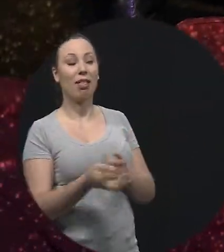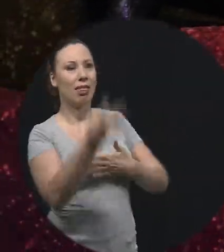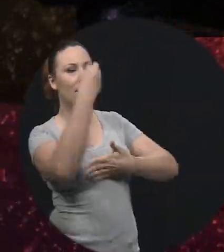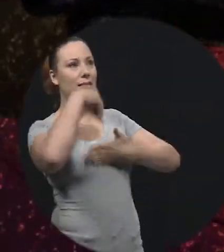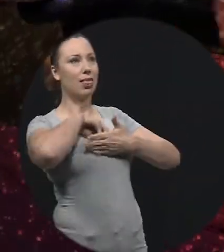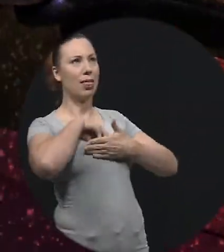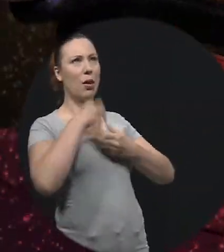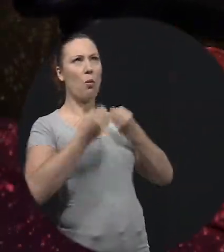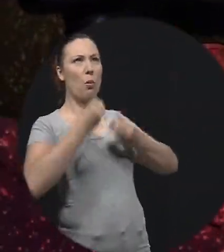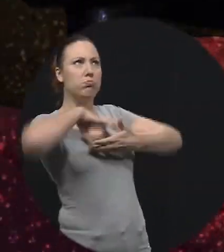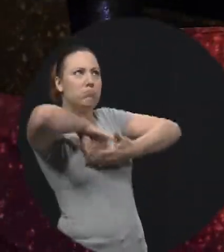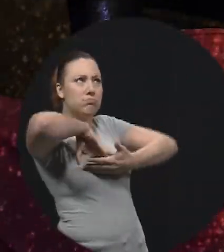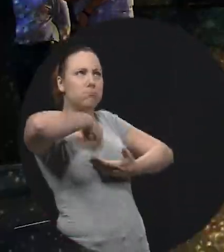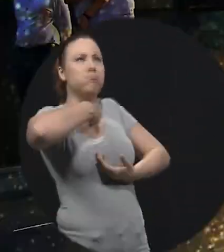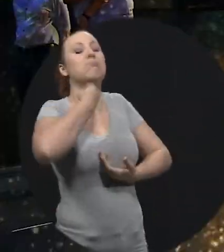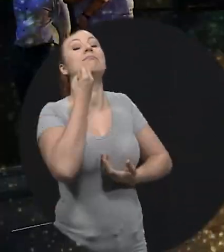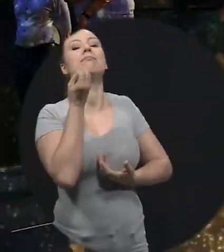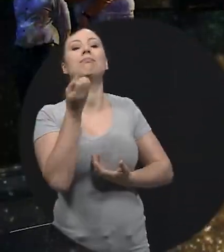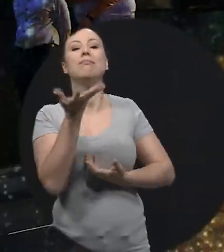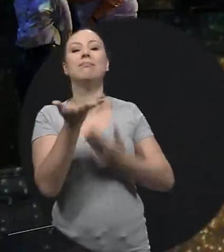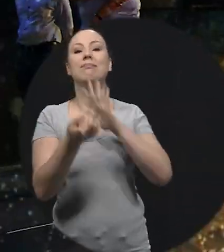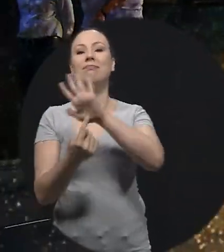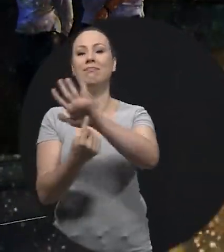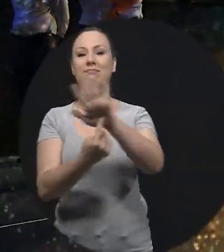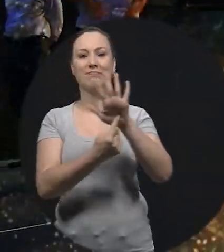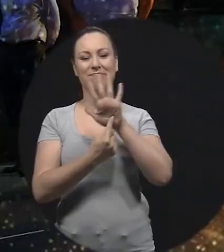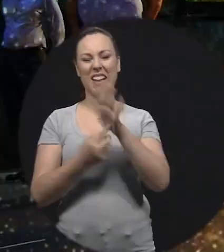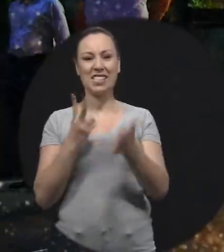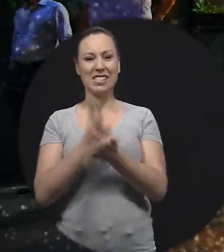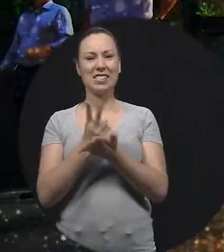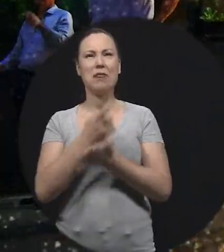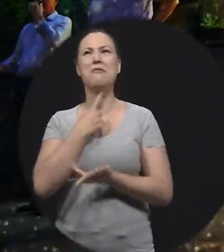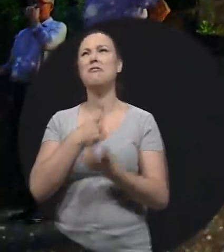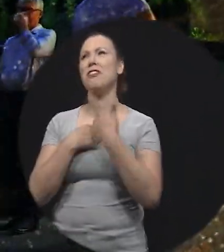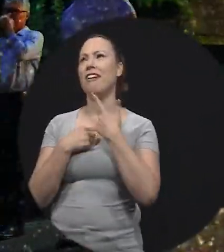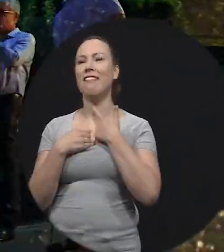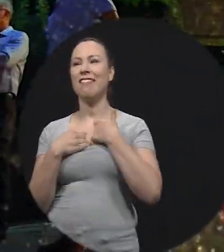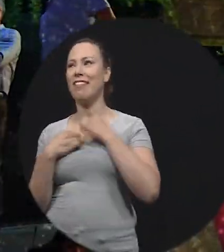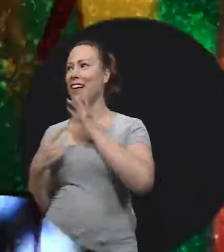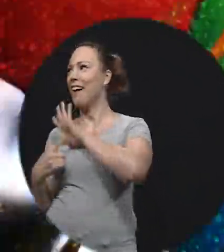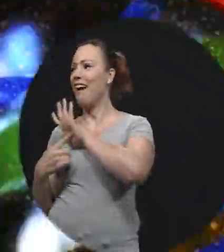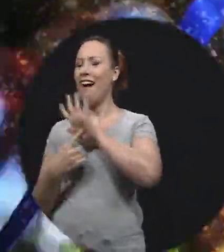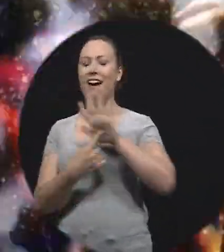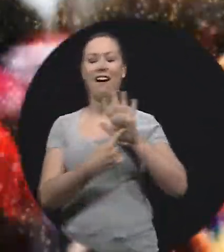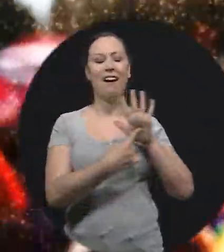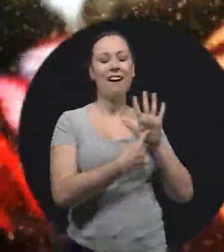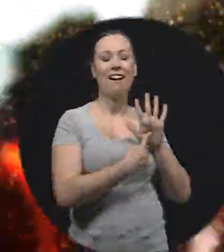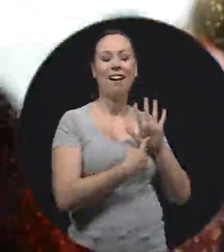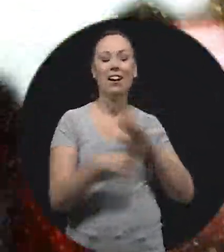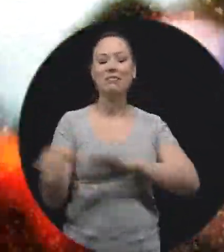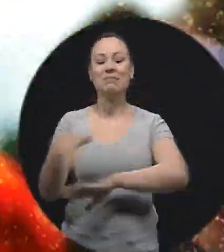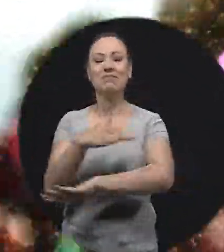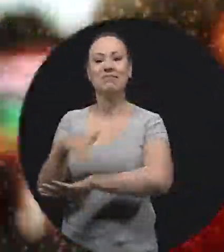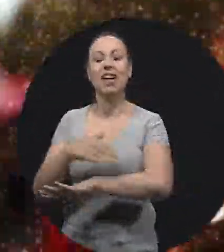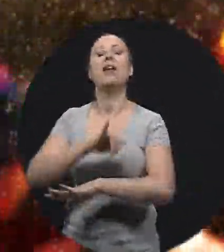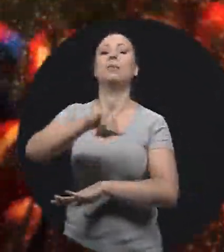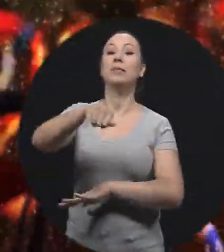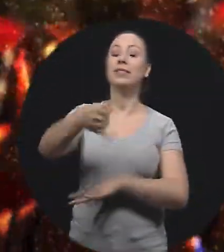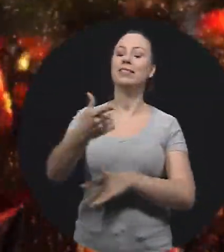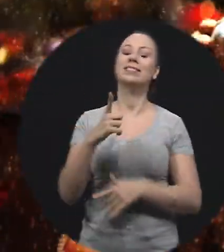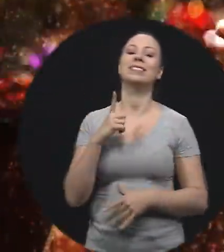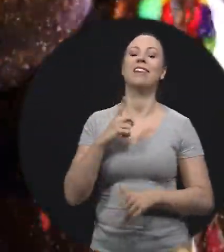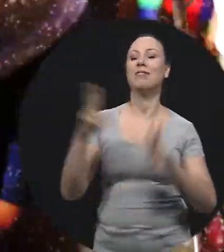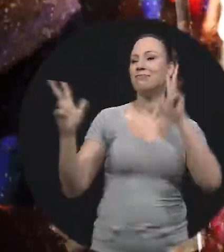aquela imagem até psicológica que você pode ter dentro de você, aquela coisa que você sempre quis, sair na